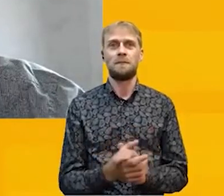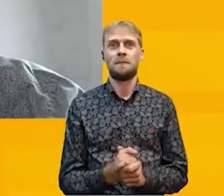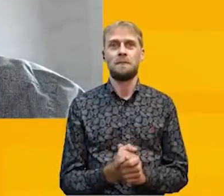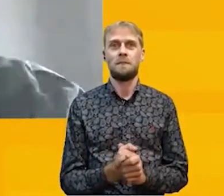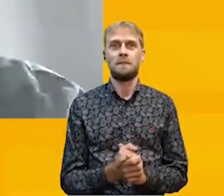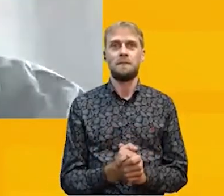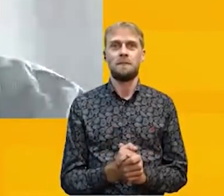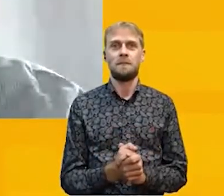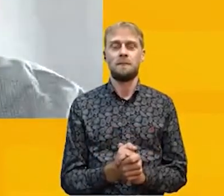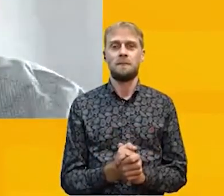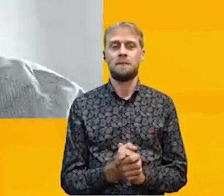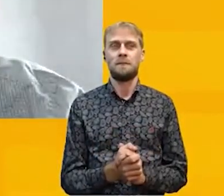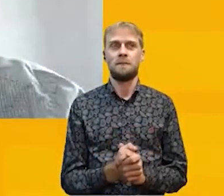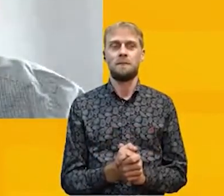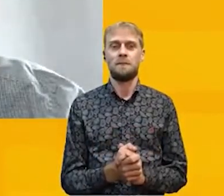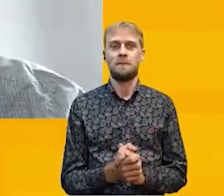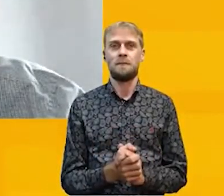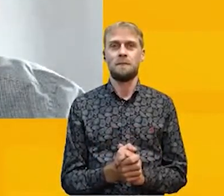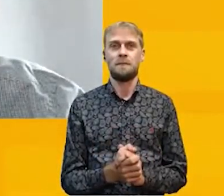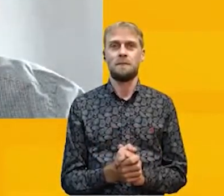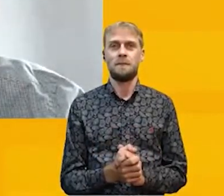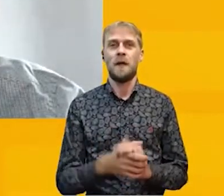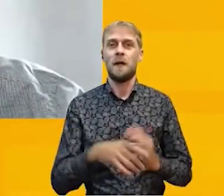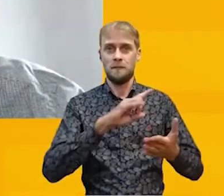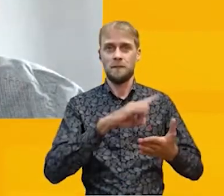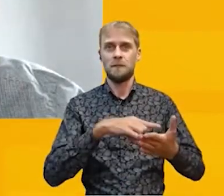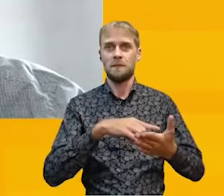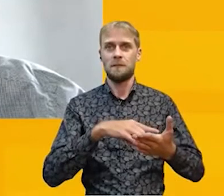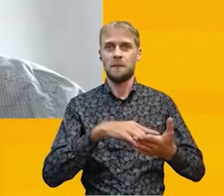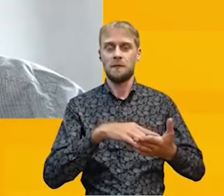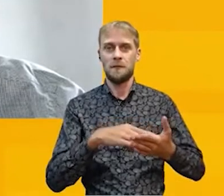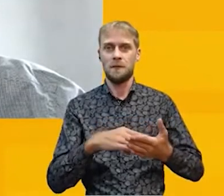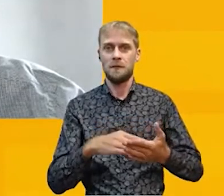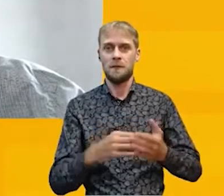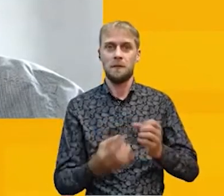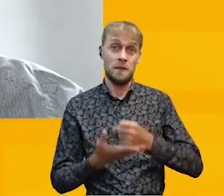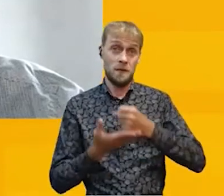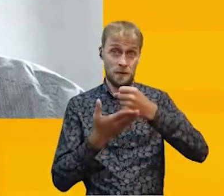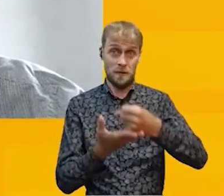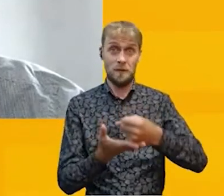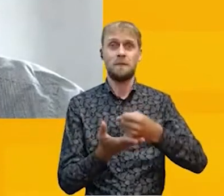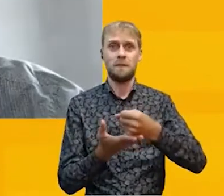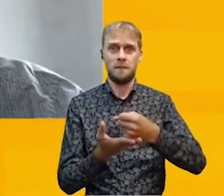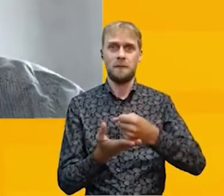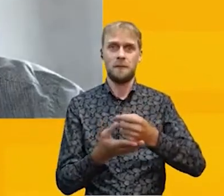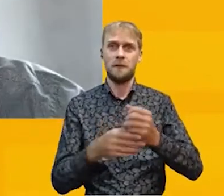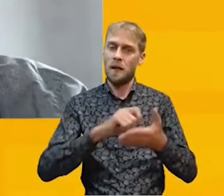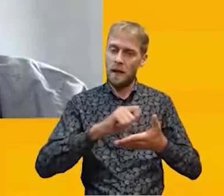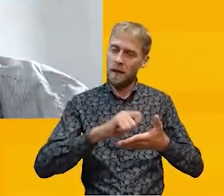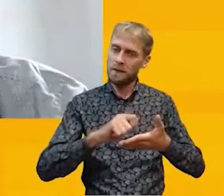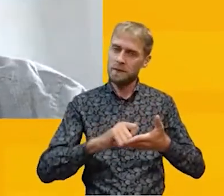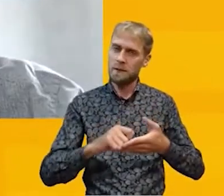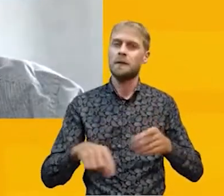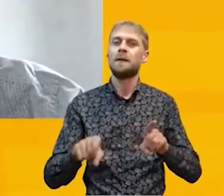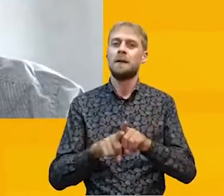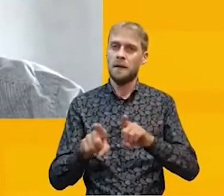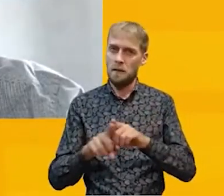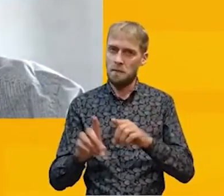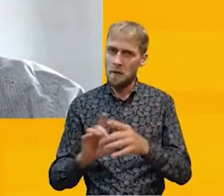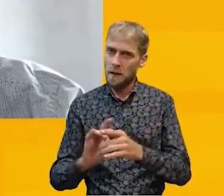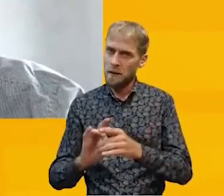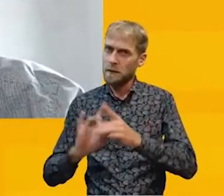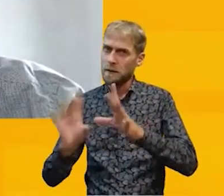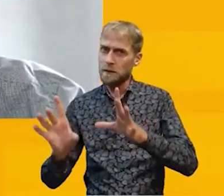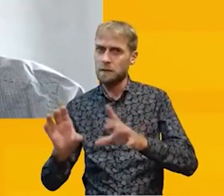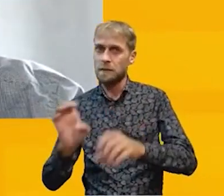como se diz, o termo de cooperação que nós vamos assinar com a Embrapa estará disponível para o estado